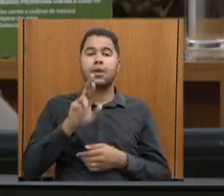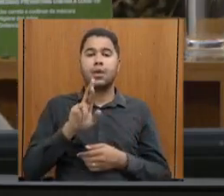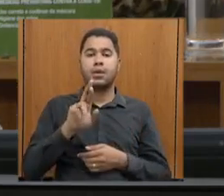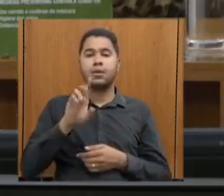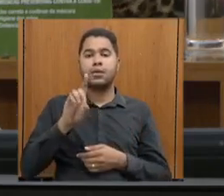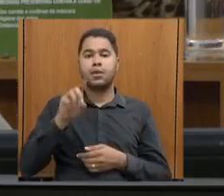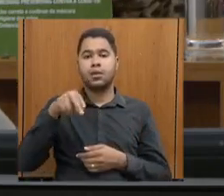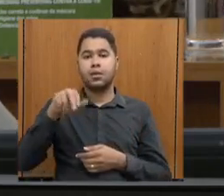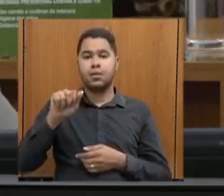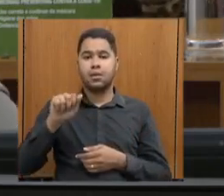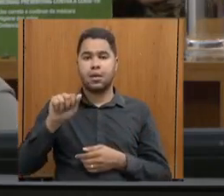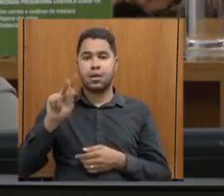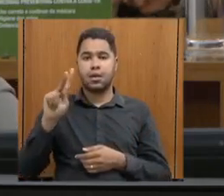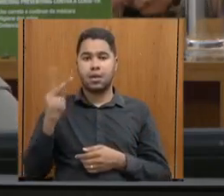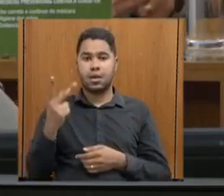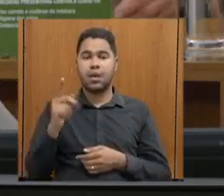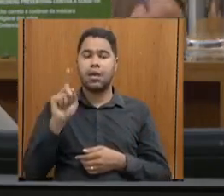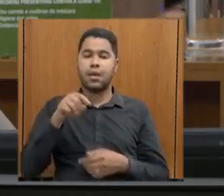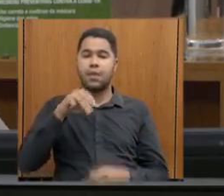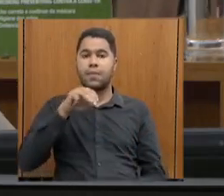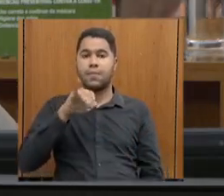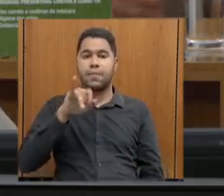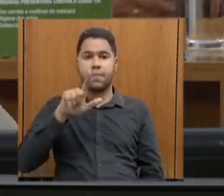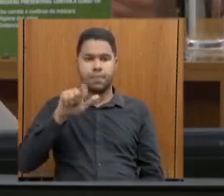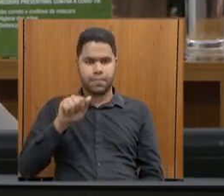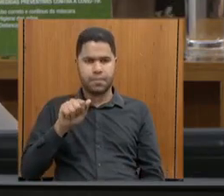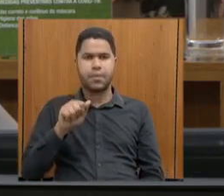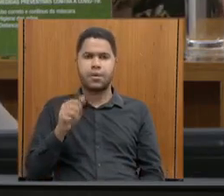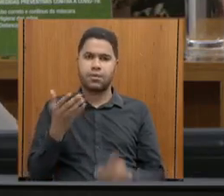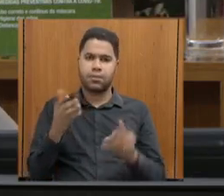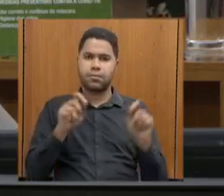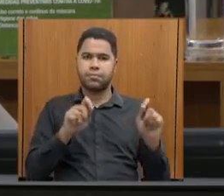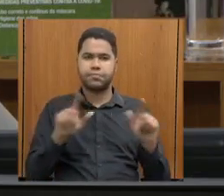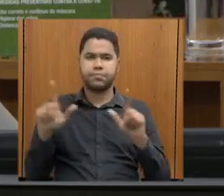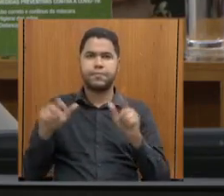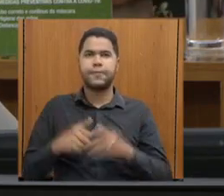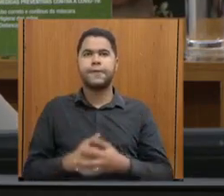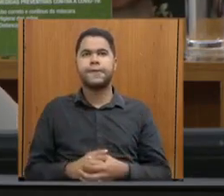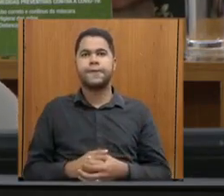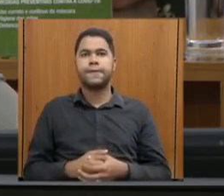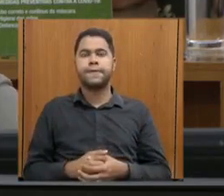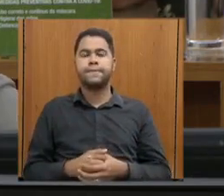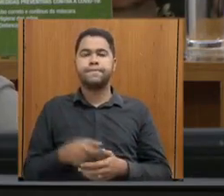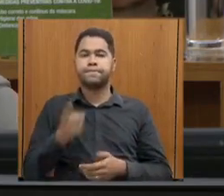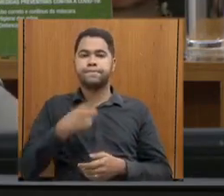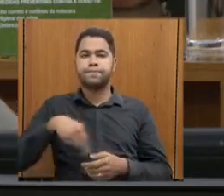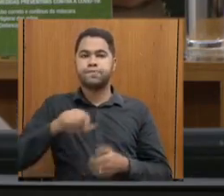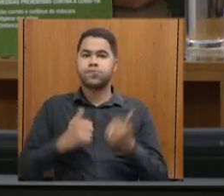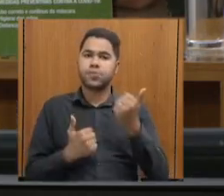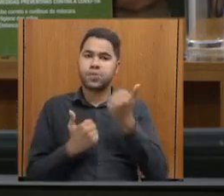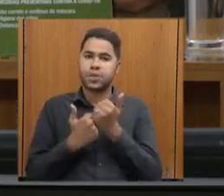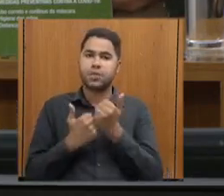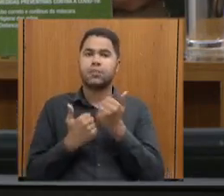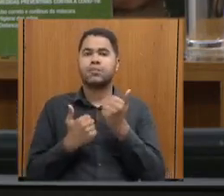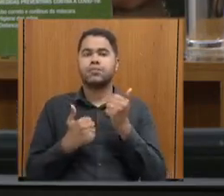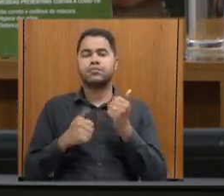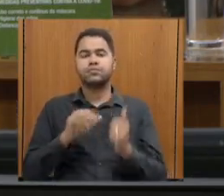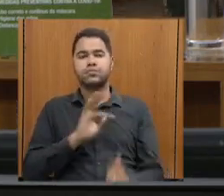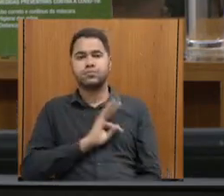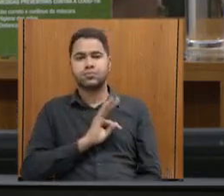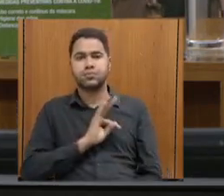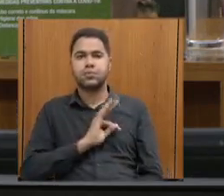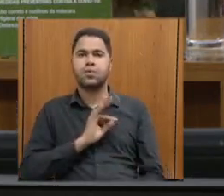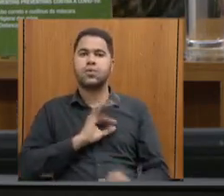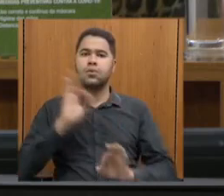né nossa querida Mila pode passar por favor né Nós fizemos o apoio técnico né nos